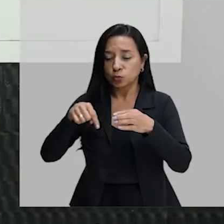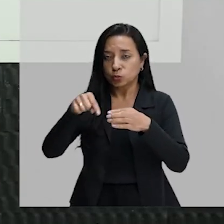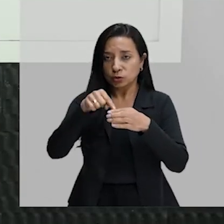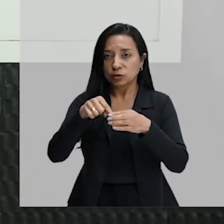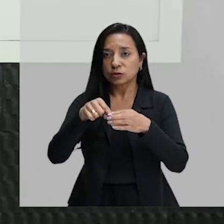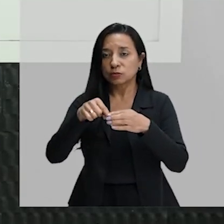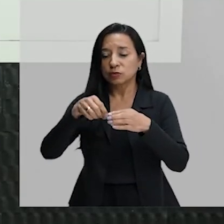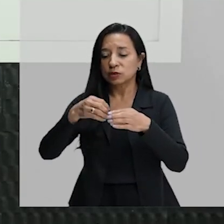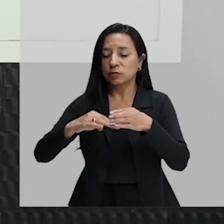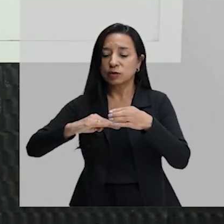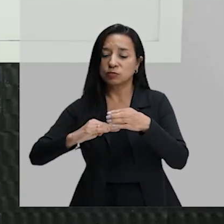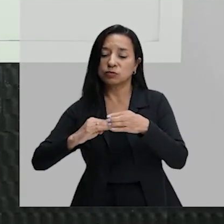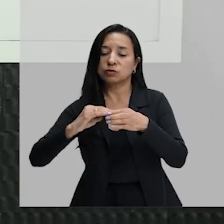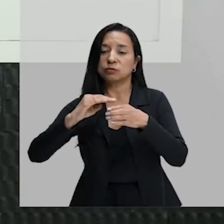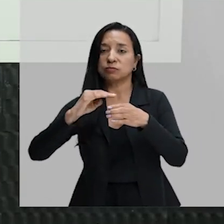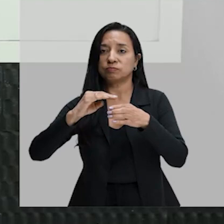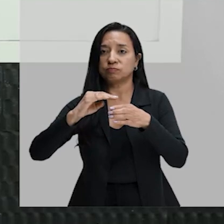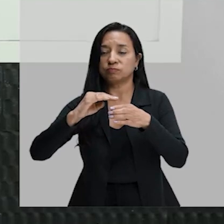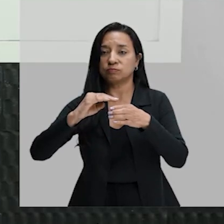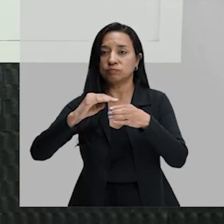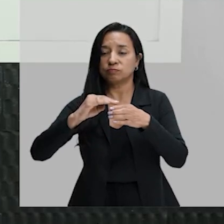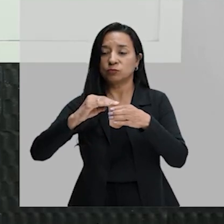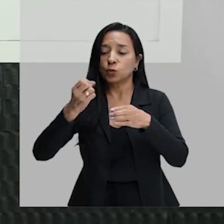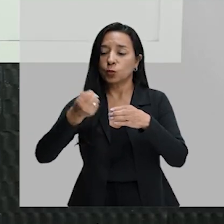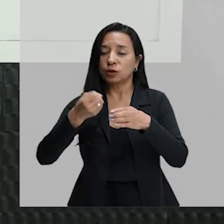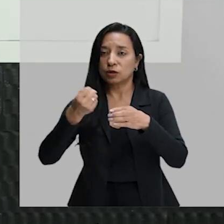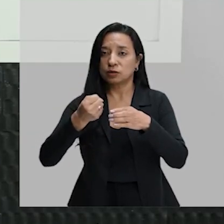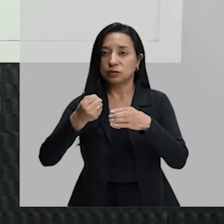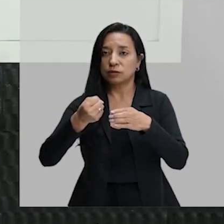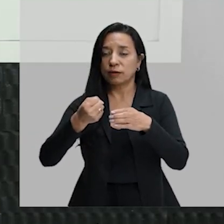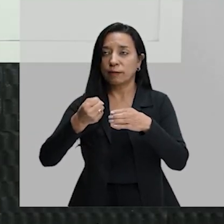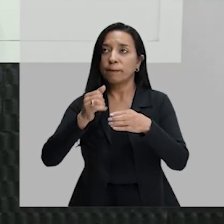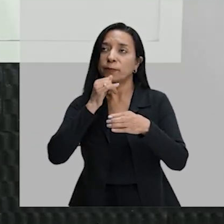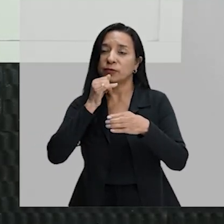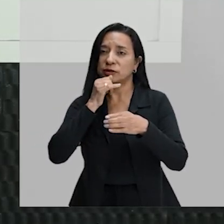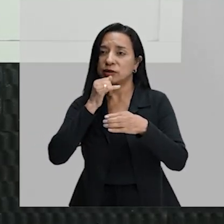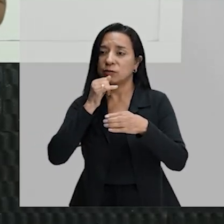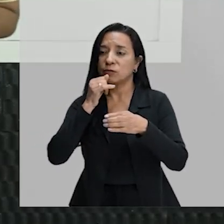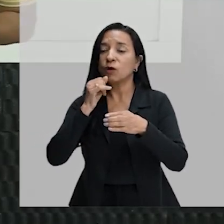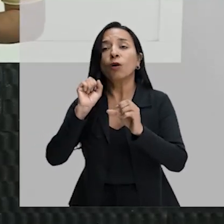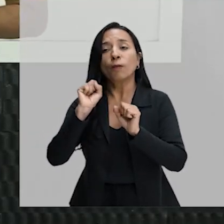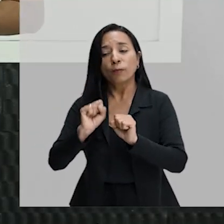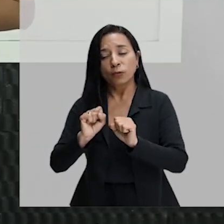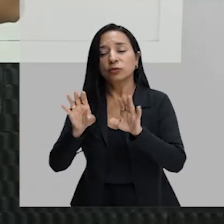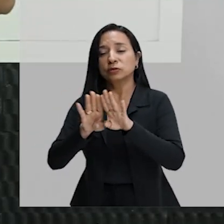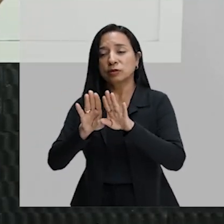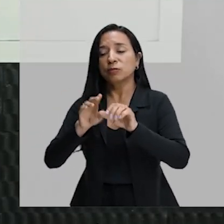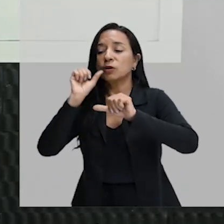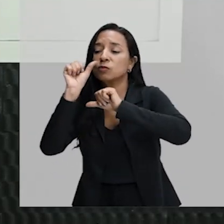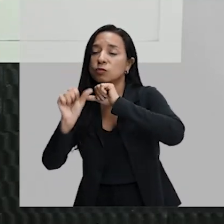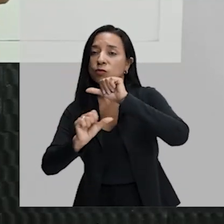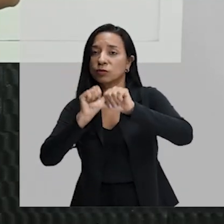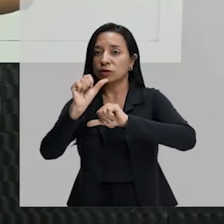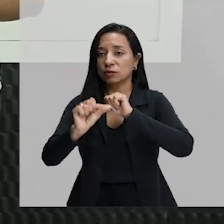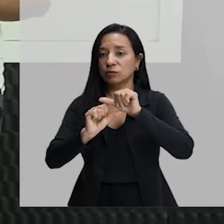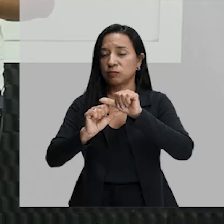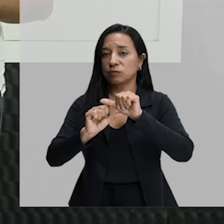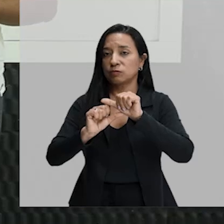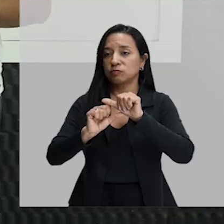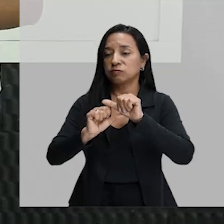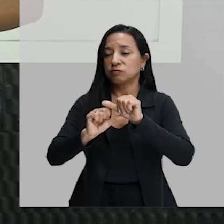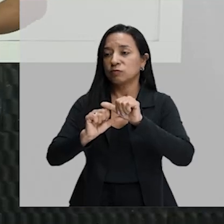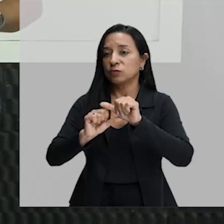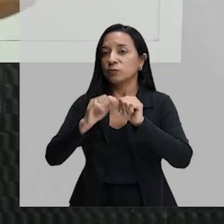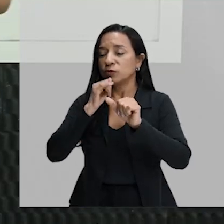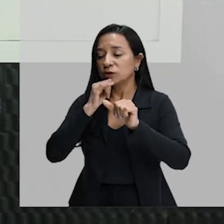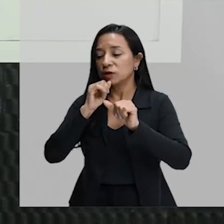também seu caminho contrário. Ele ser abastecido no sul do país, onde a temperatura é bem menor, ok?